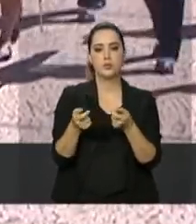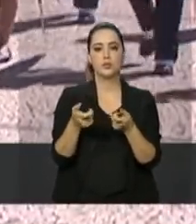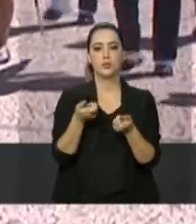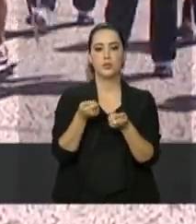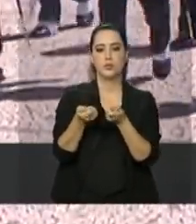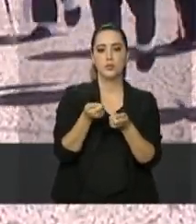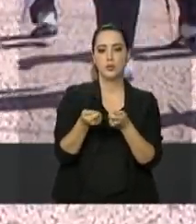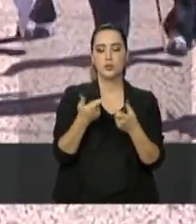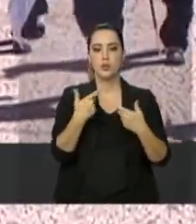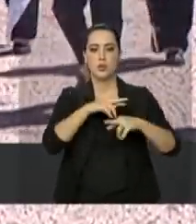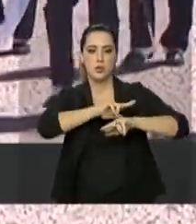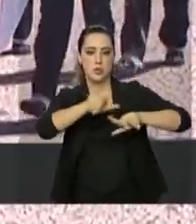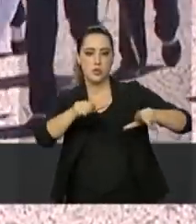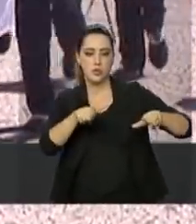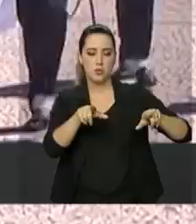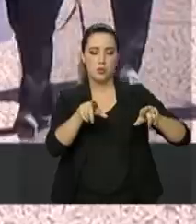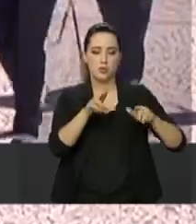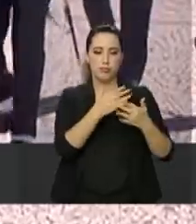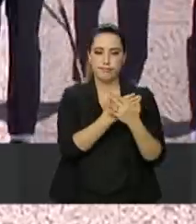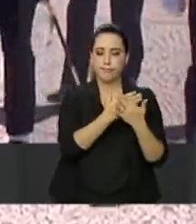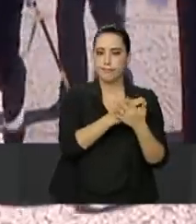de distúrbios e tudo.